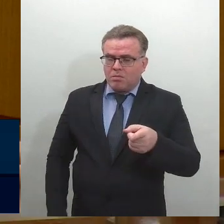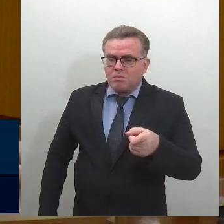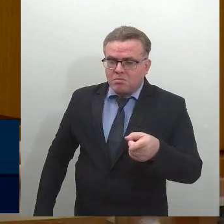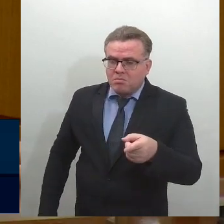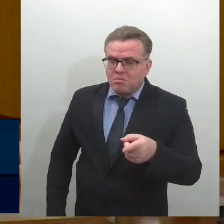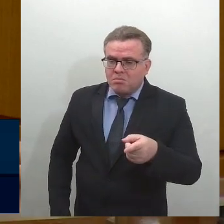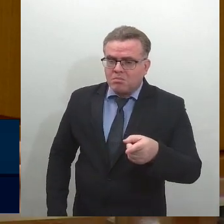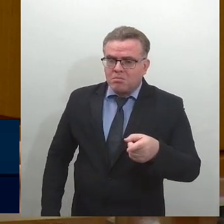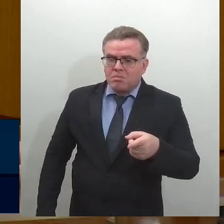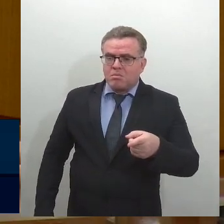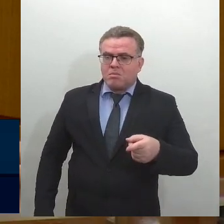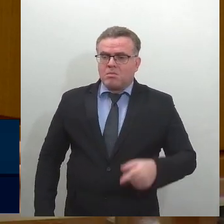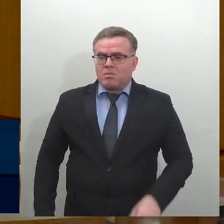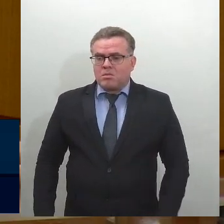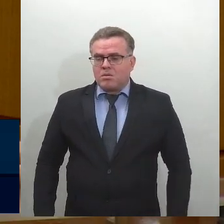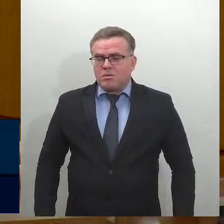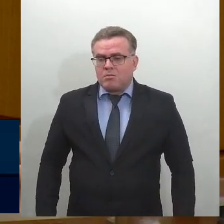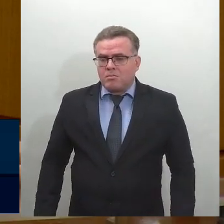Isso dói na alma.